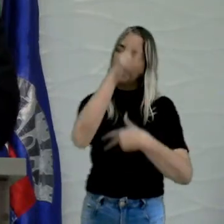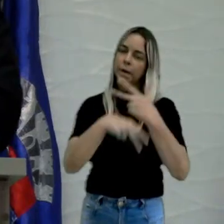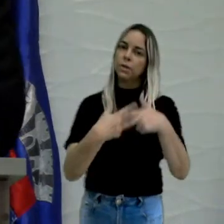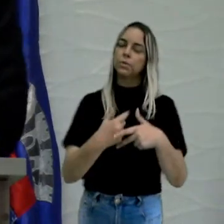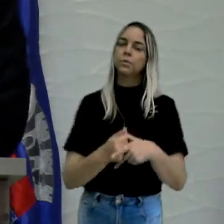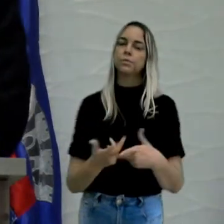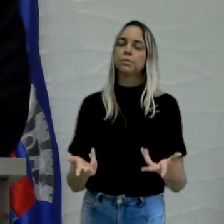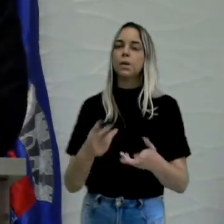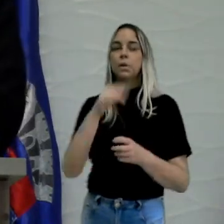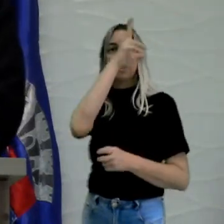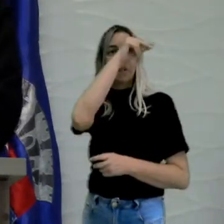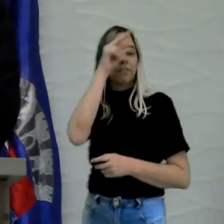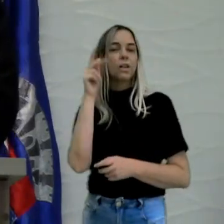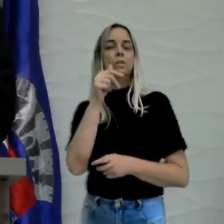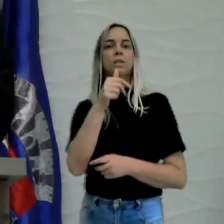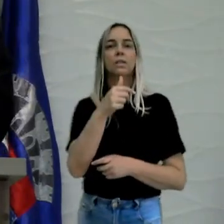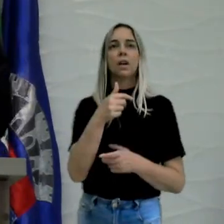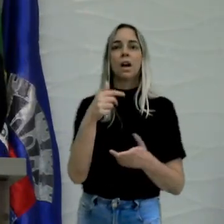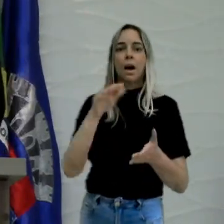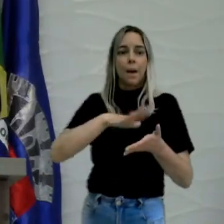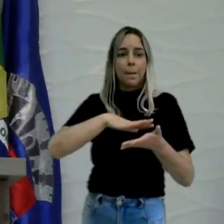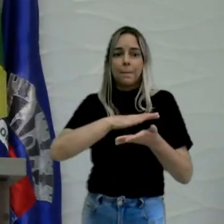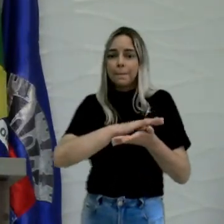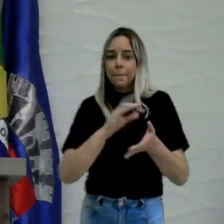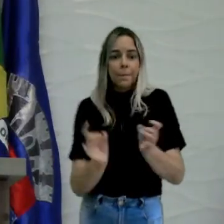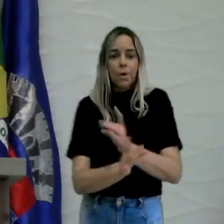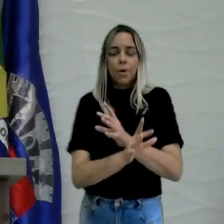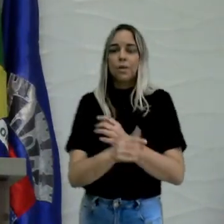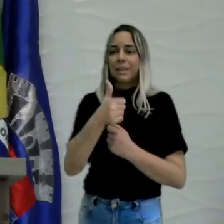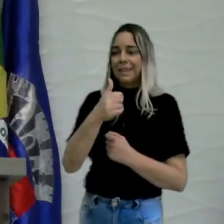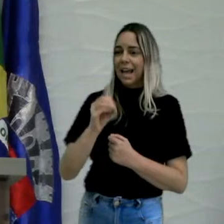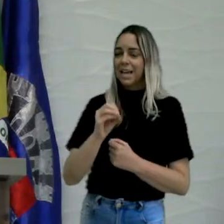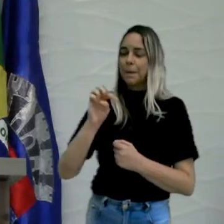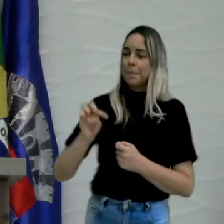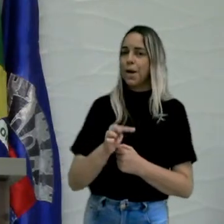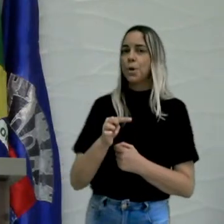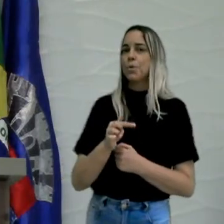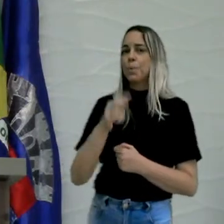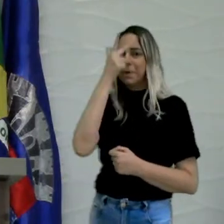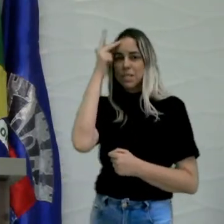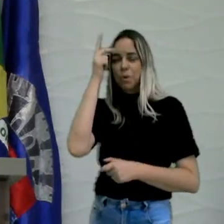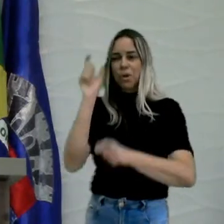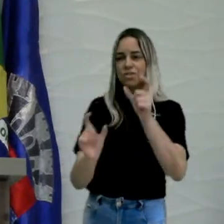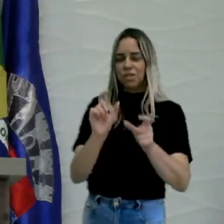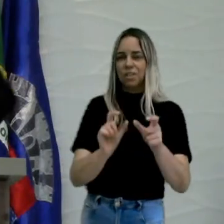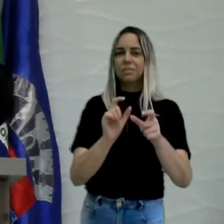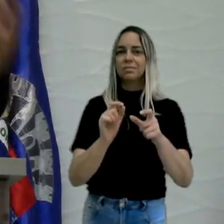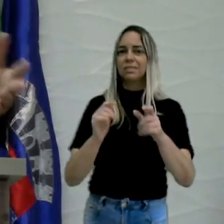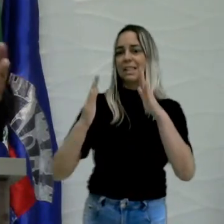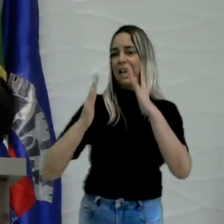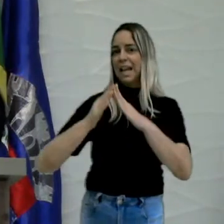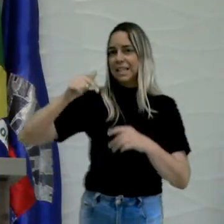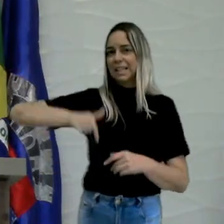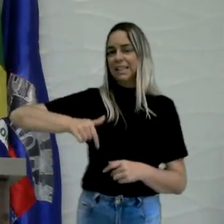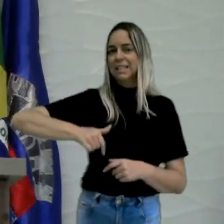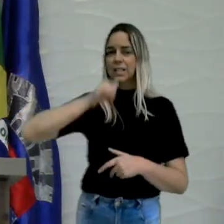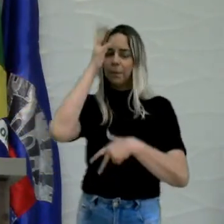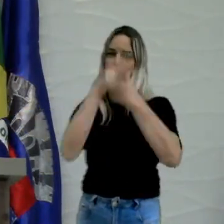acabou com 10 mil habitantes em São Bento. O censo mal feito. A gente reclamou, fizemos